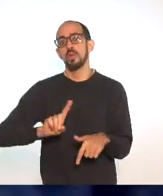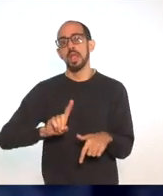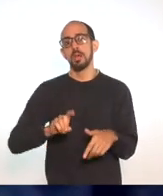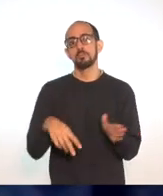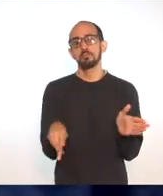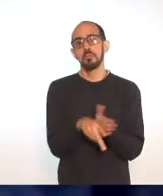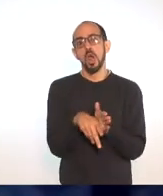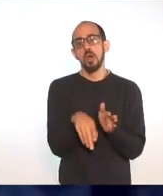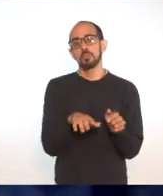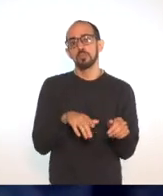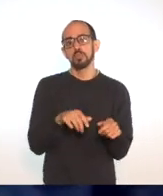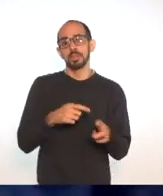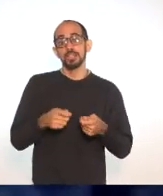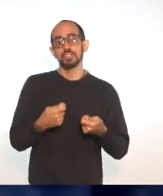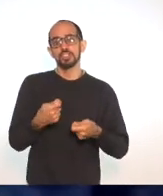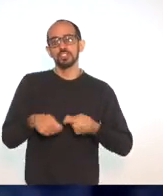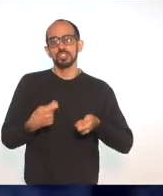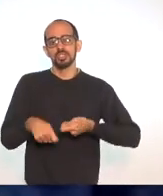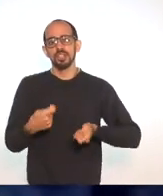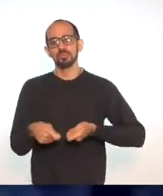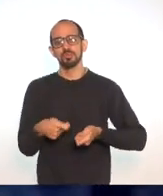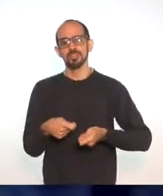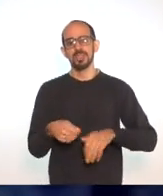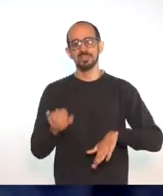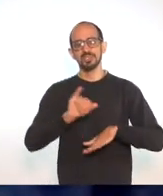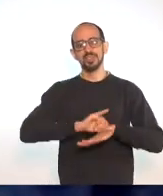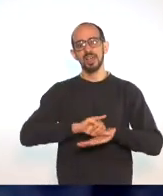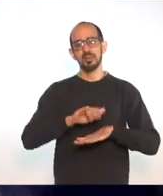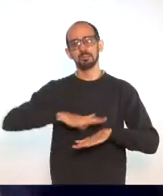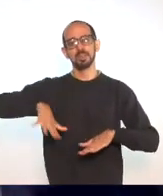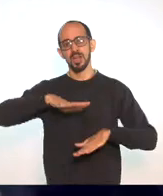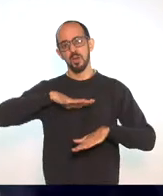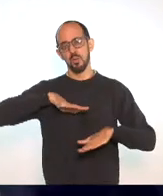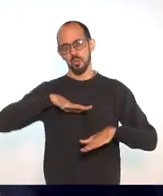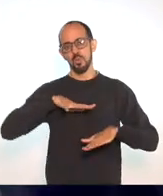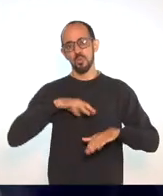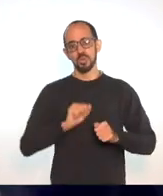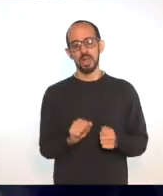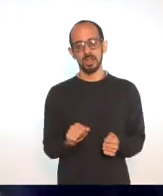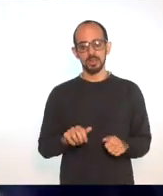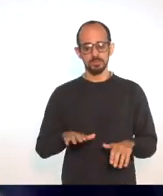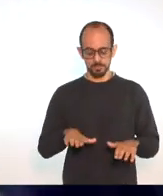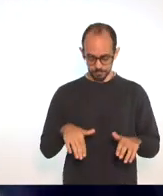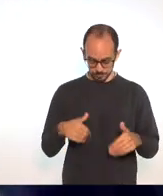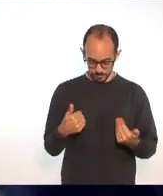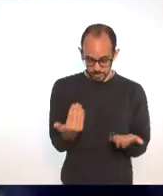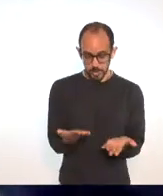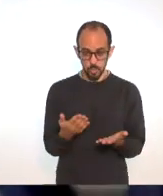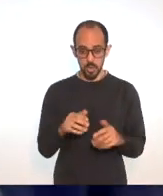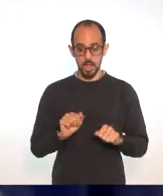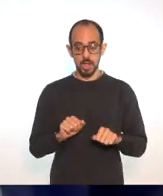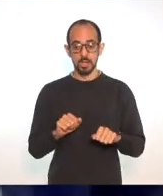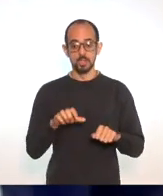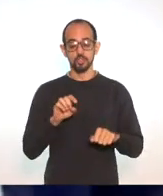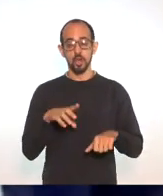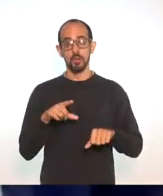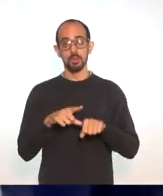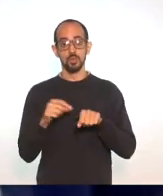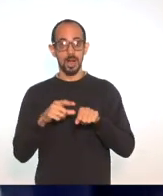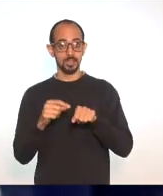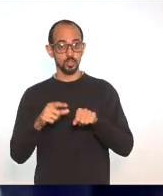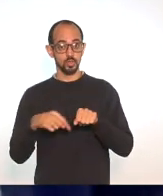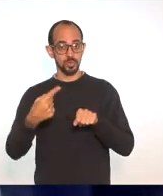gestão Metropolitana porque ela não está embasada pelo artigo que diz o primeiro CD pela o seguinte usando